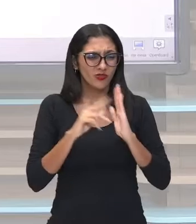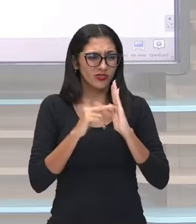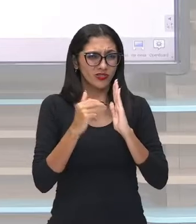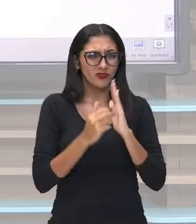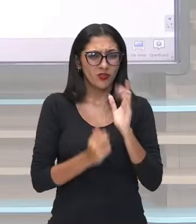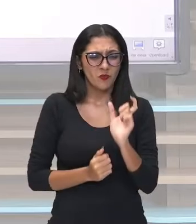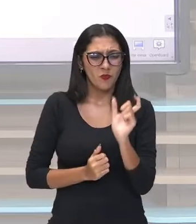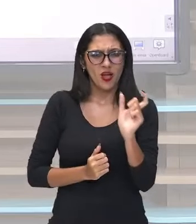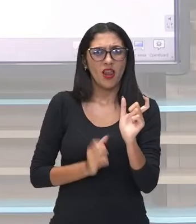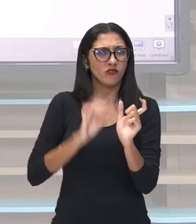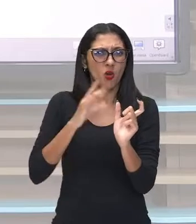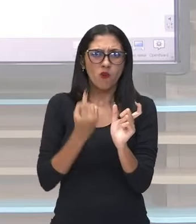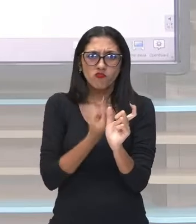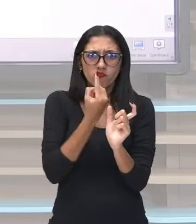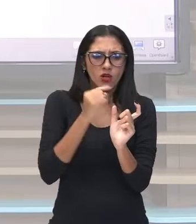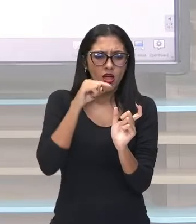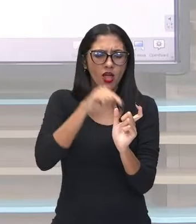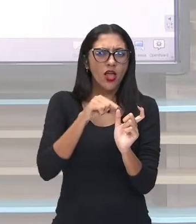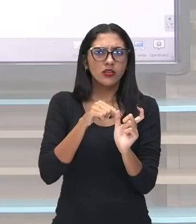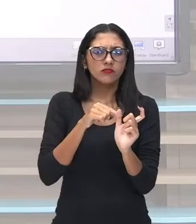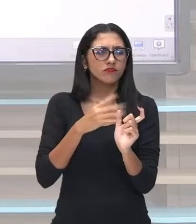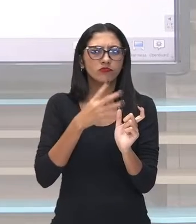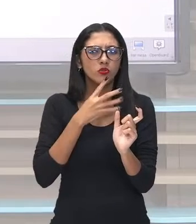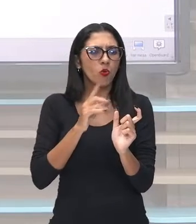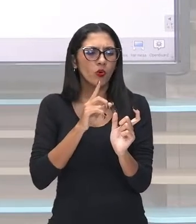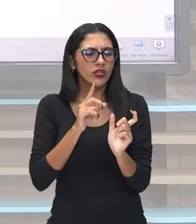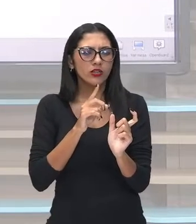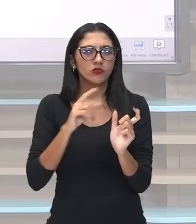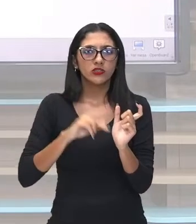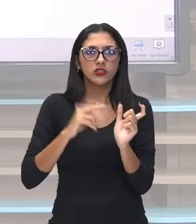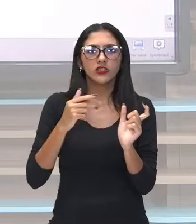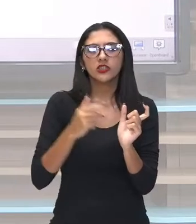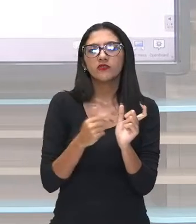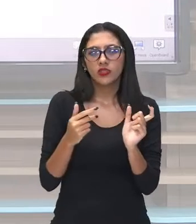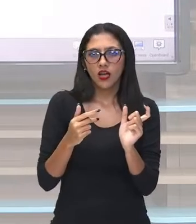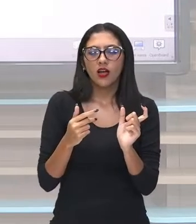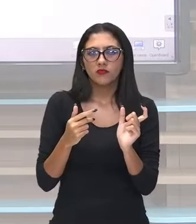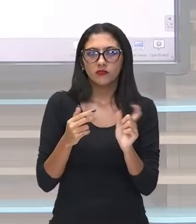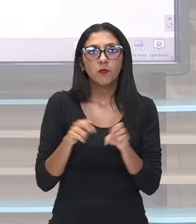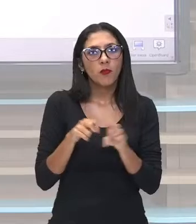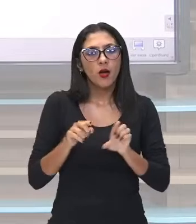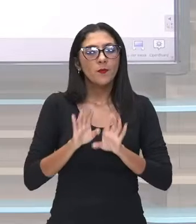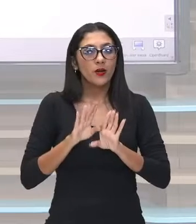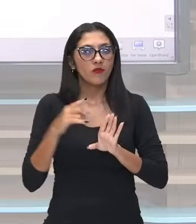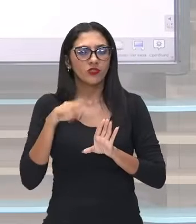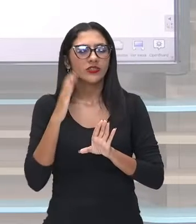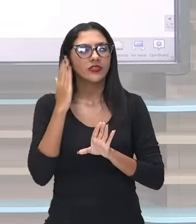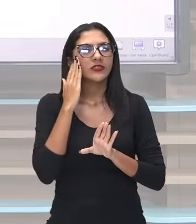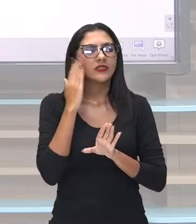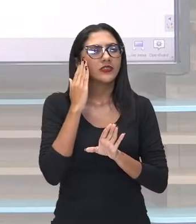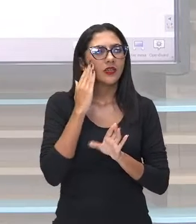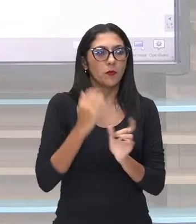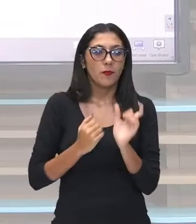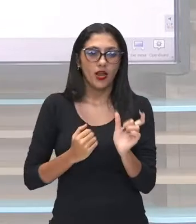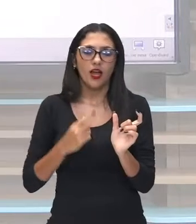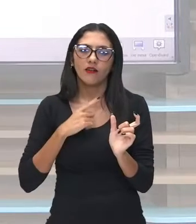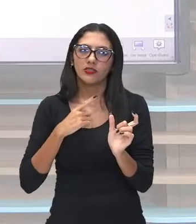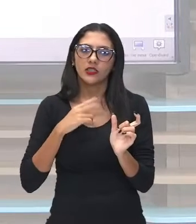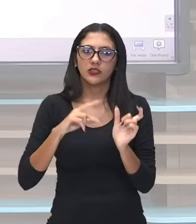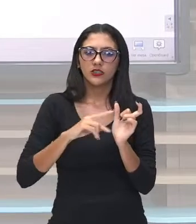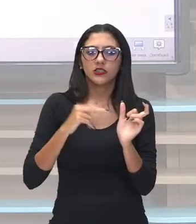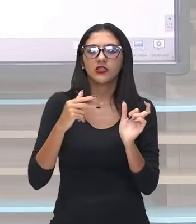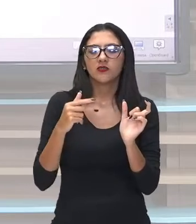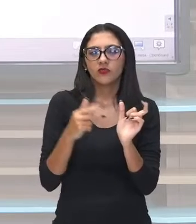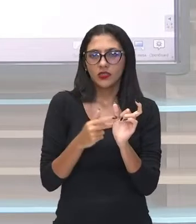ali isolada, mas você entender, que você sabe que as palavras, né, elas mudam o sentido dependendo do contexto.